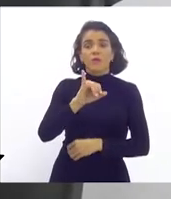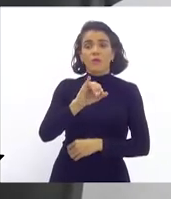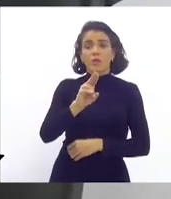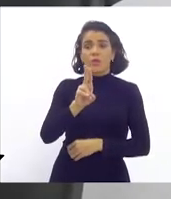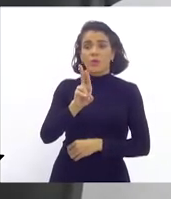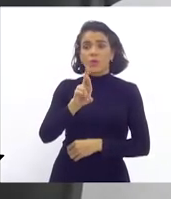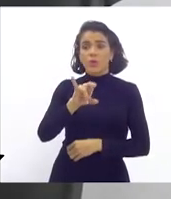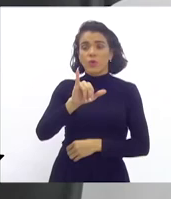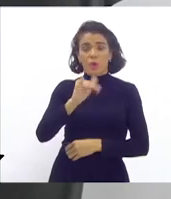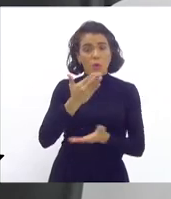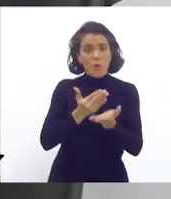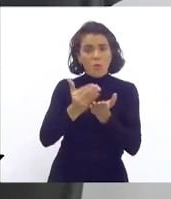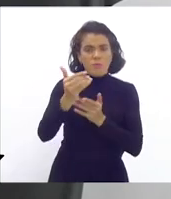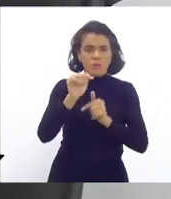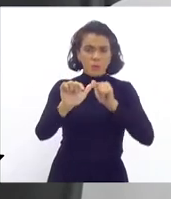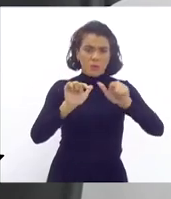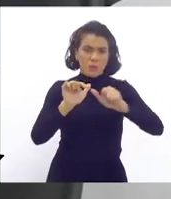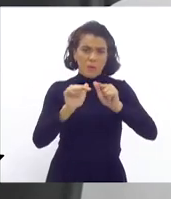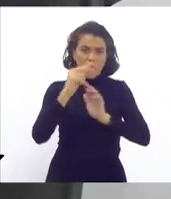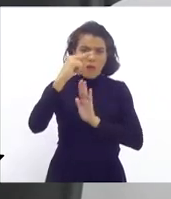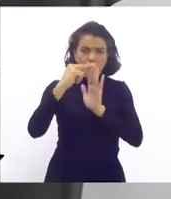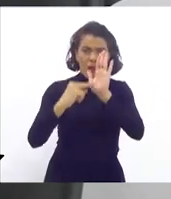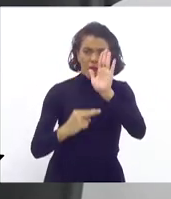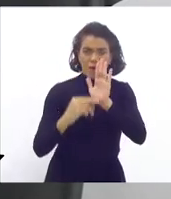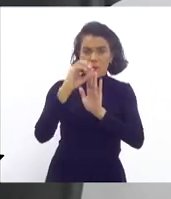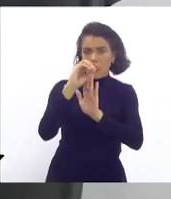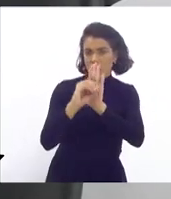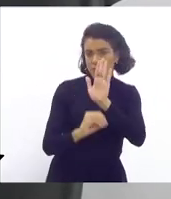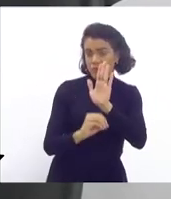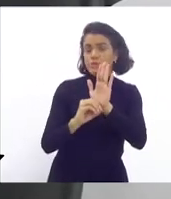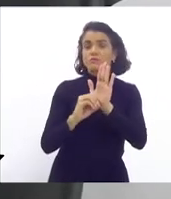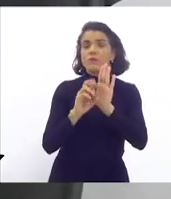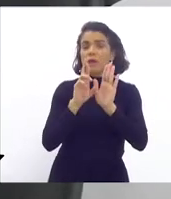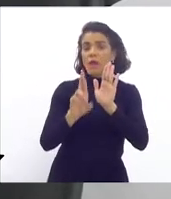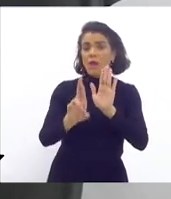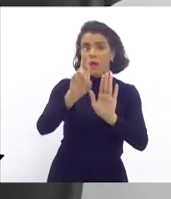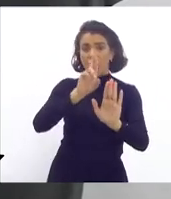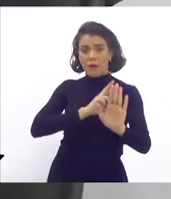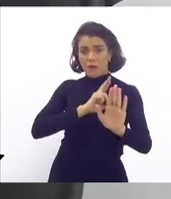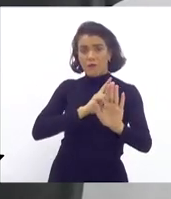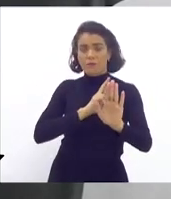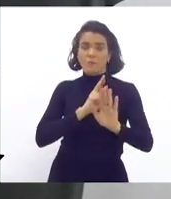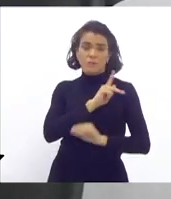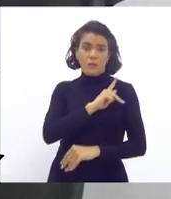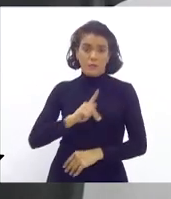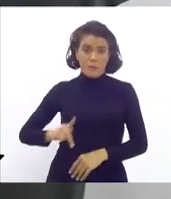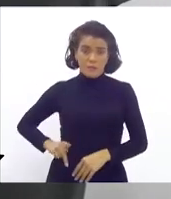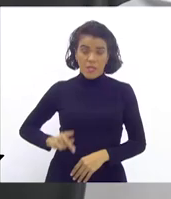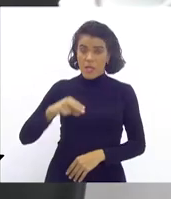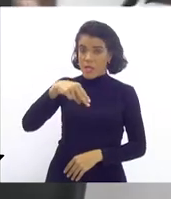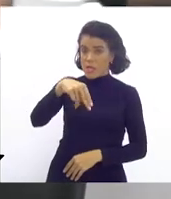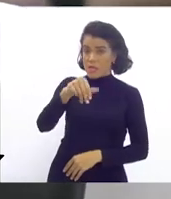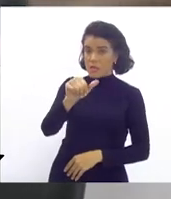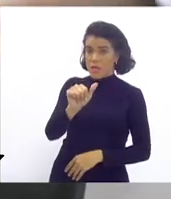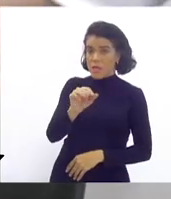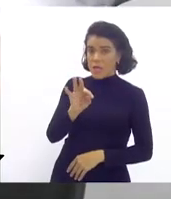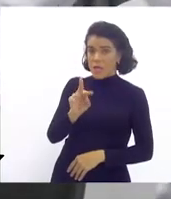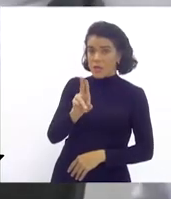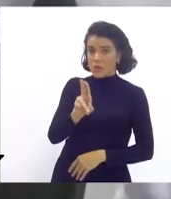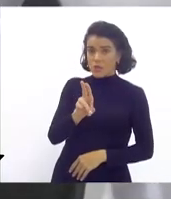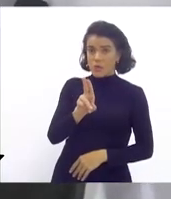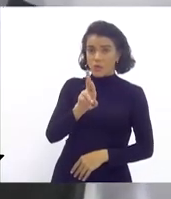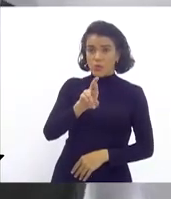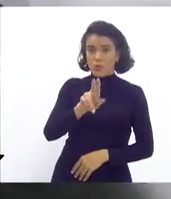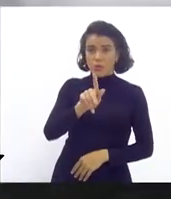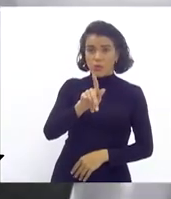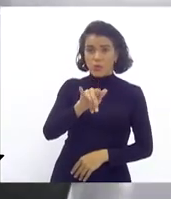os trabalhos aqui tô lendo uma resposta da presidência da naturgia da Lavra